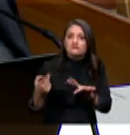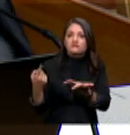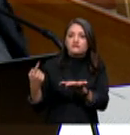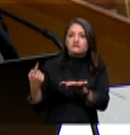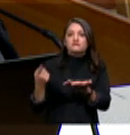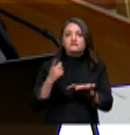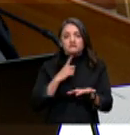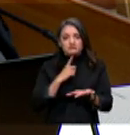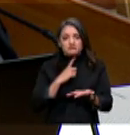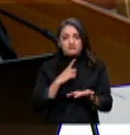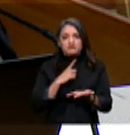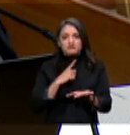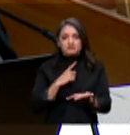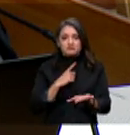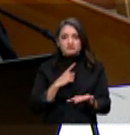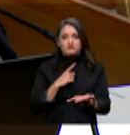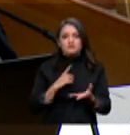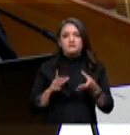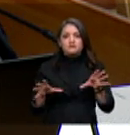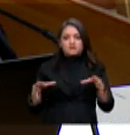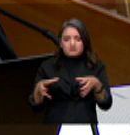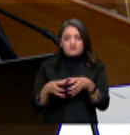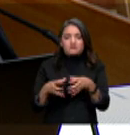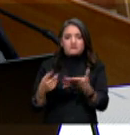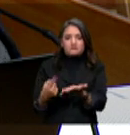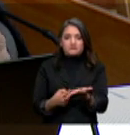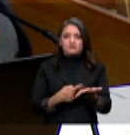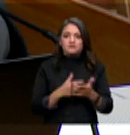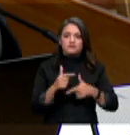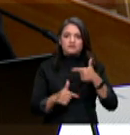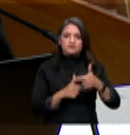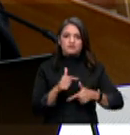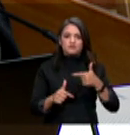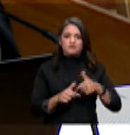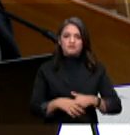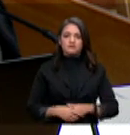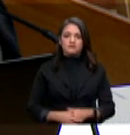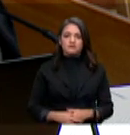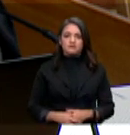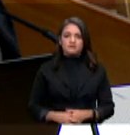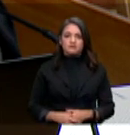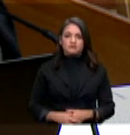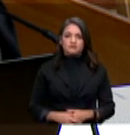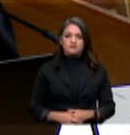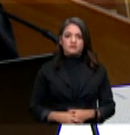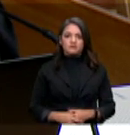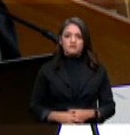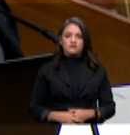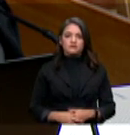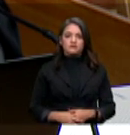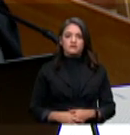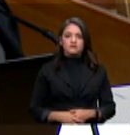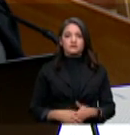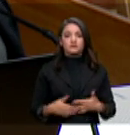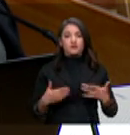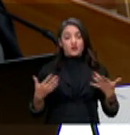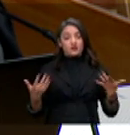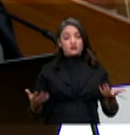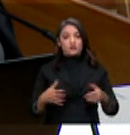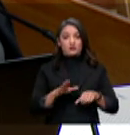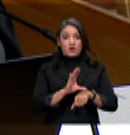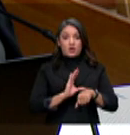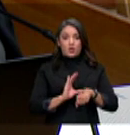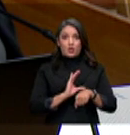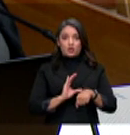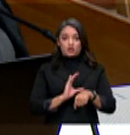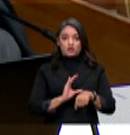negociações, esses acordos coletivos do trabalho. O dispositivo constitucional, então,